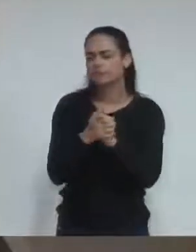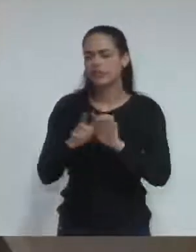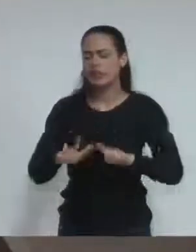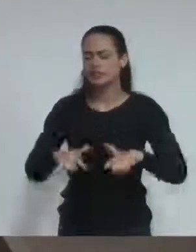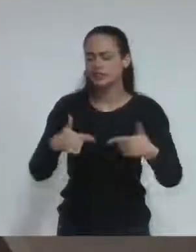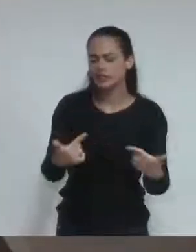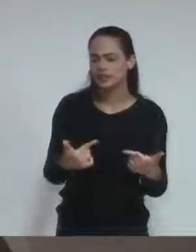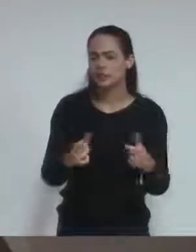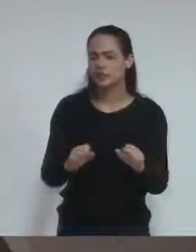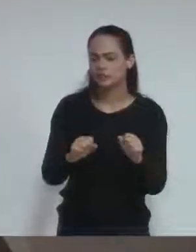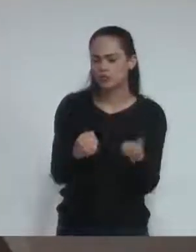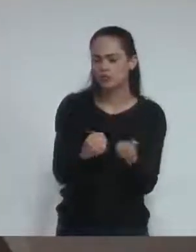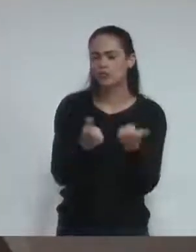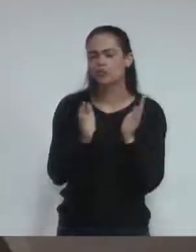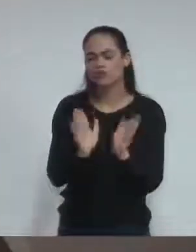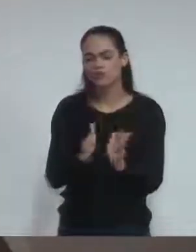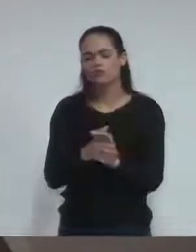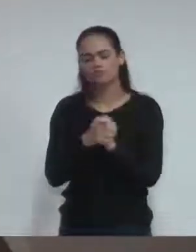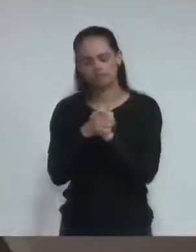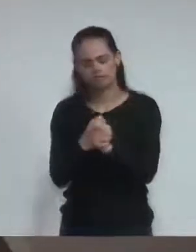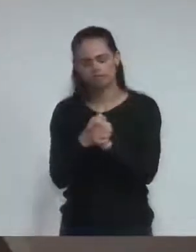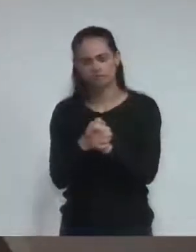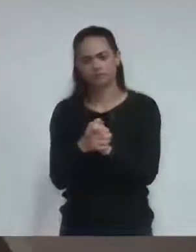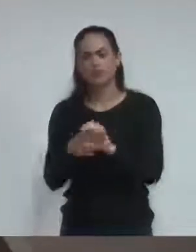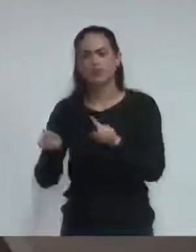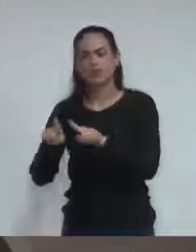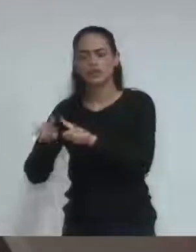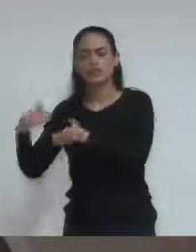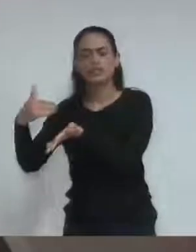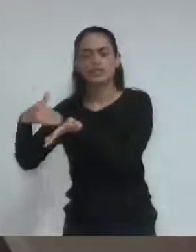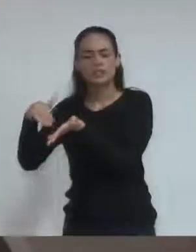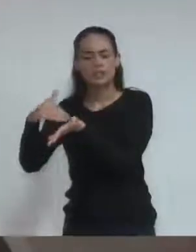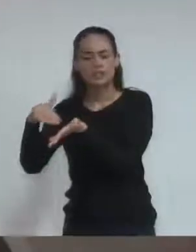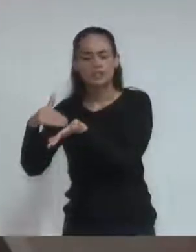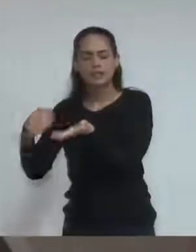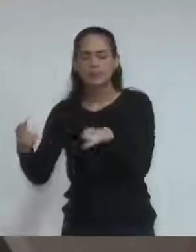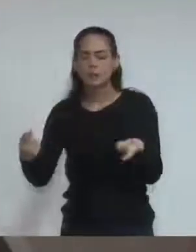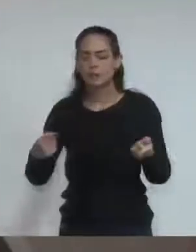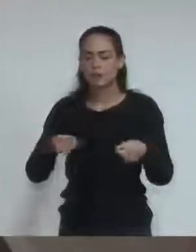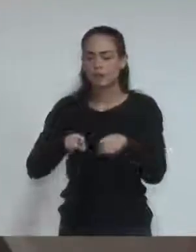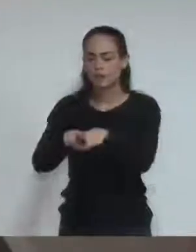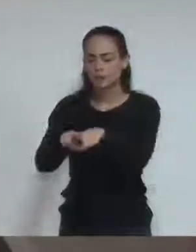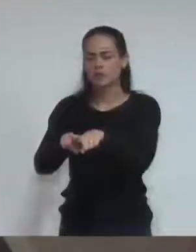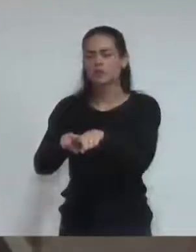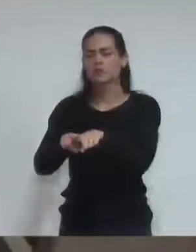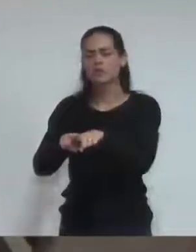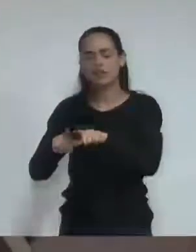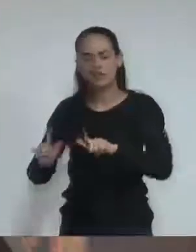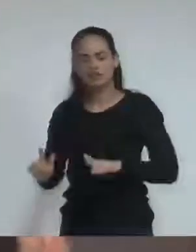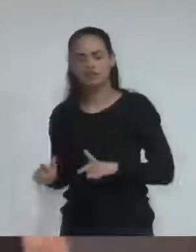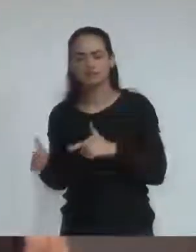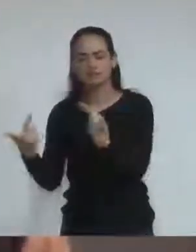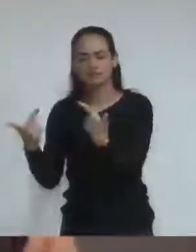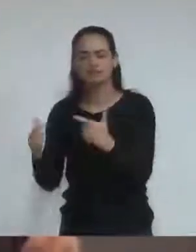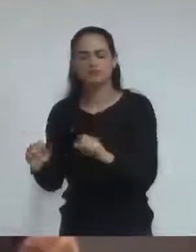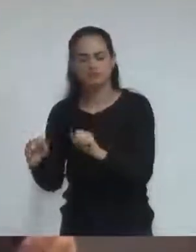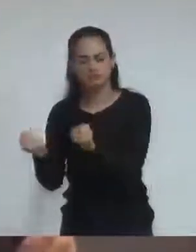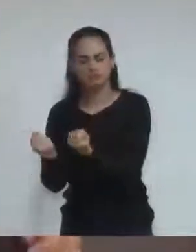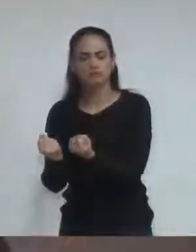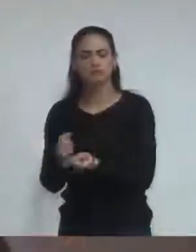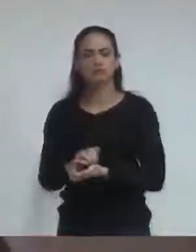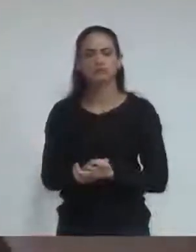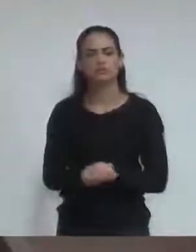secretaria, que também esteve envolvida, que tomou a iniciativa,